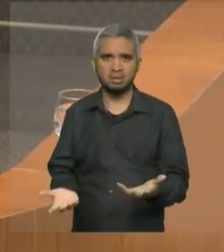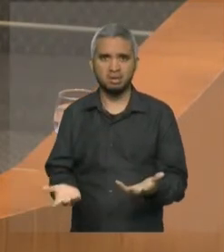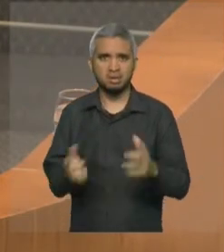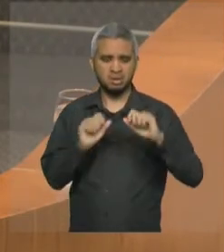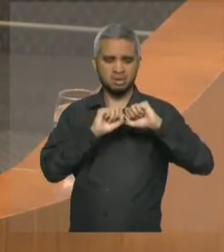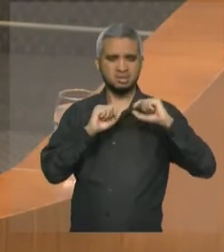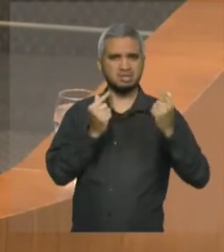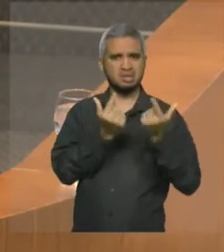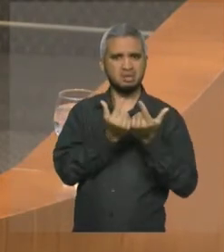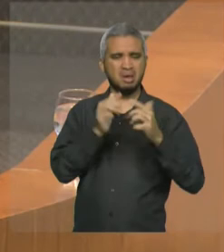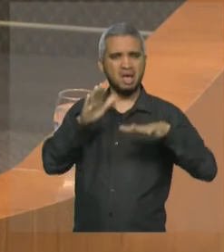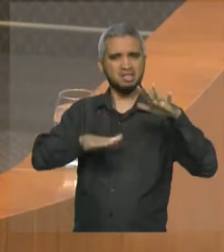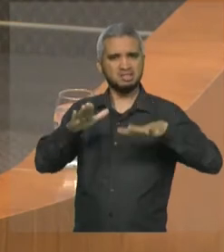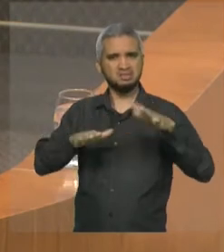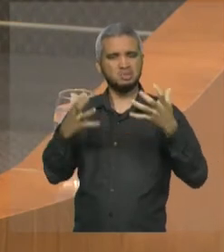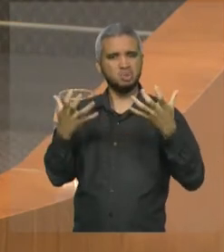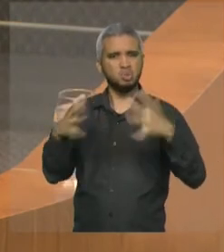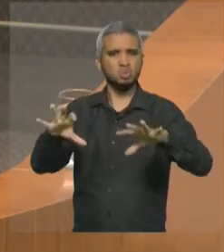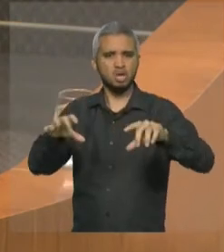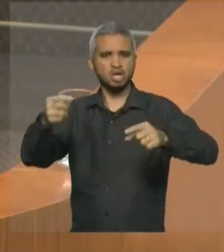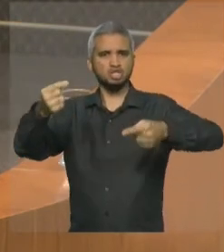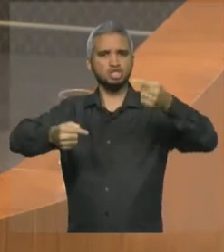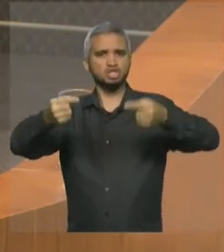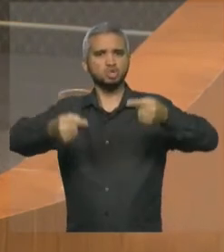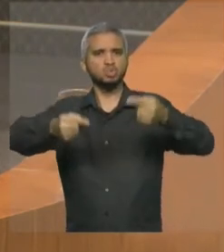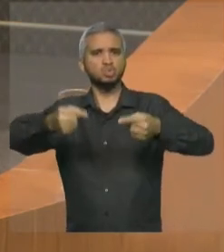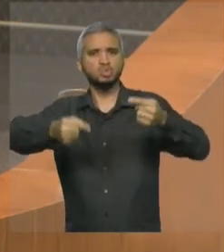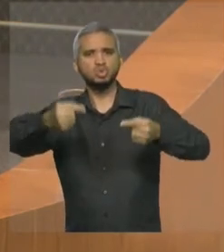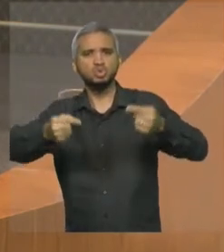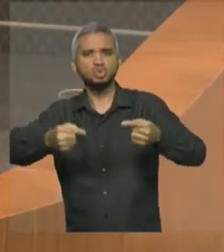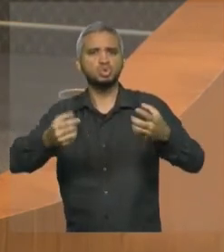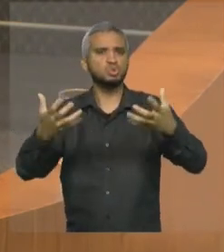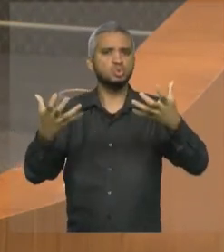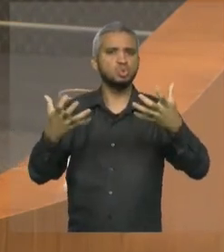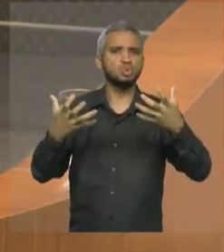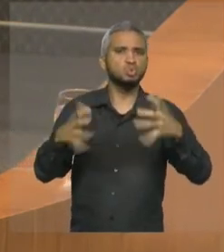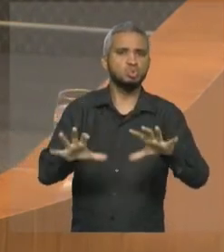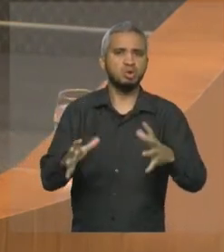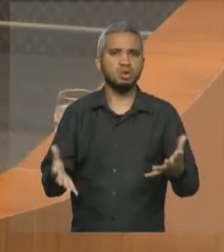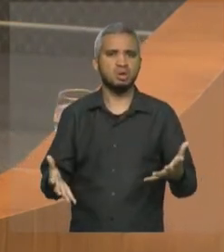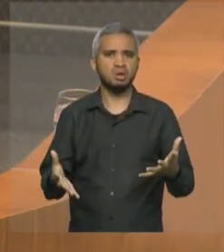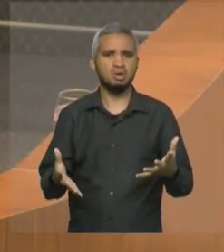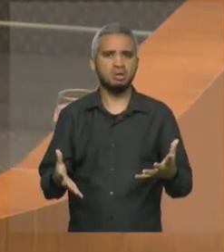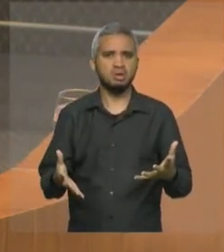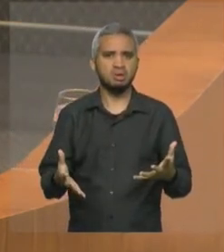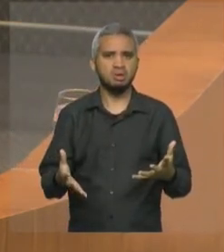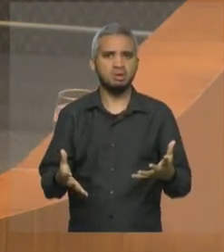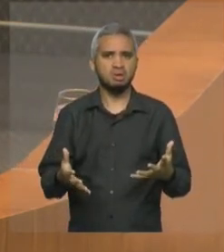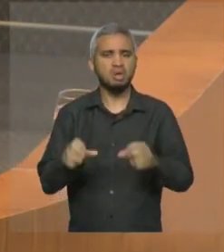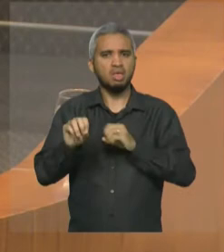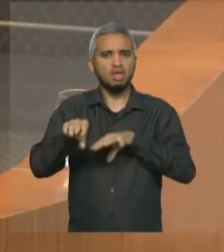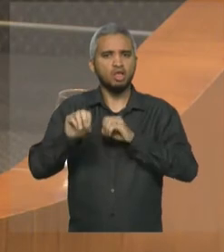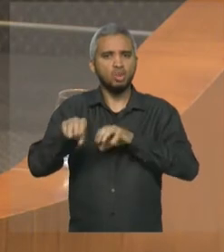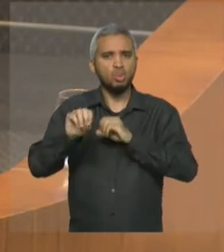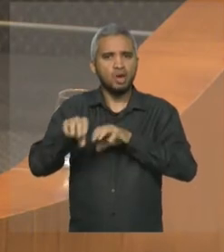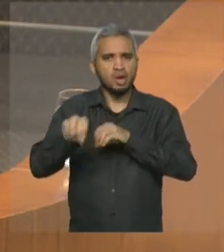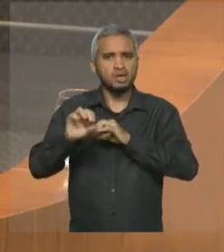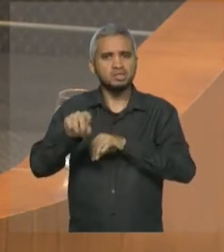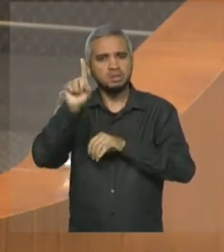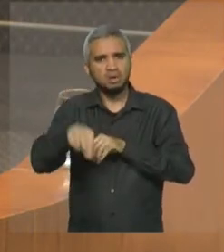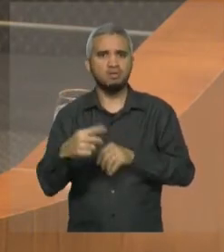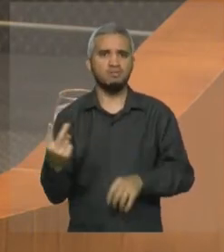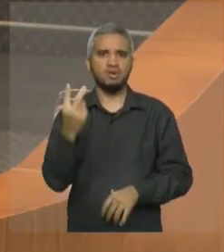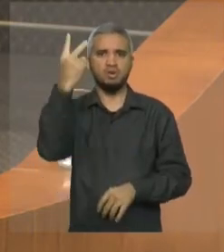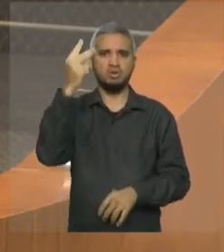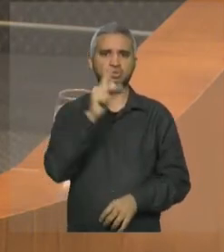vezes se nega a discutir o insumo mais básico que tem da evolução do ser humano, que é a educação por meio dos professores.